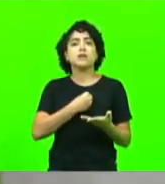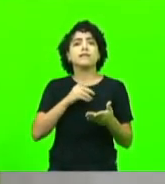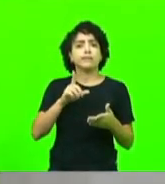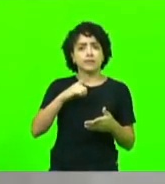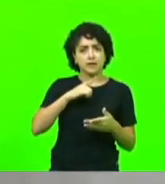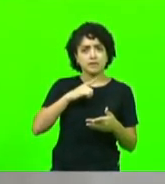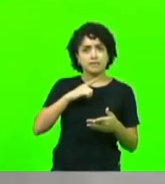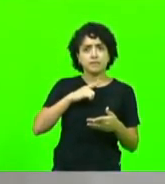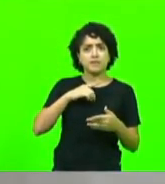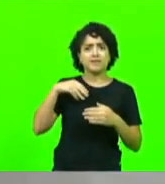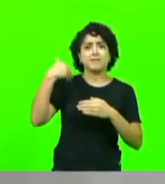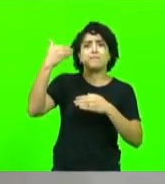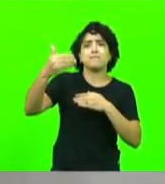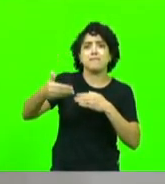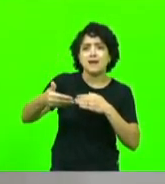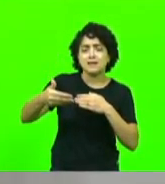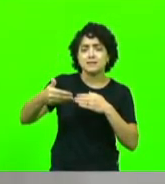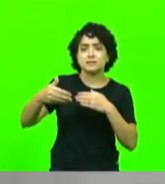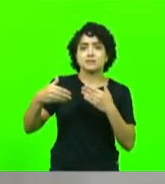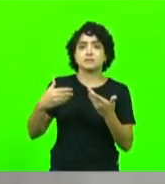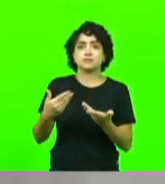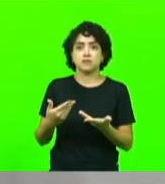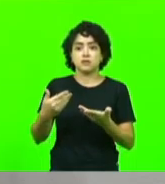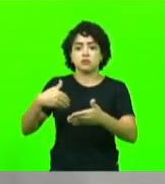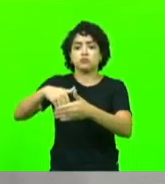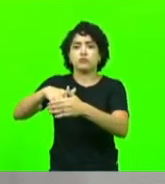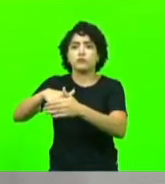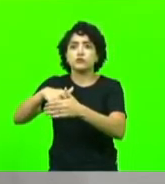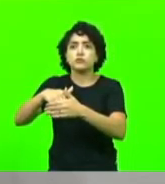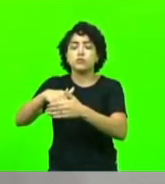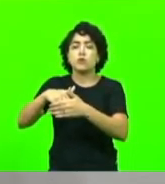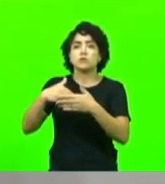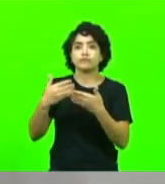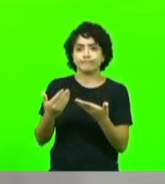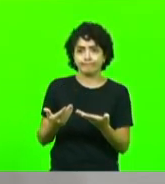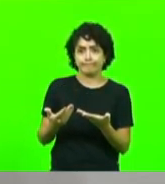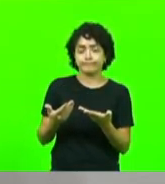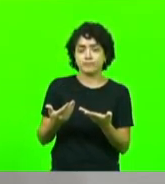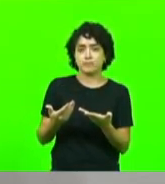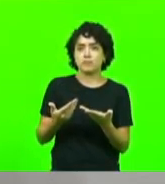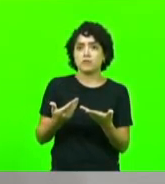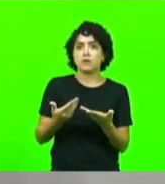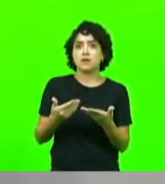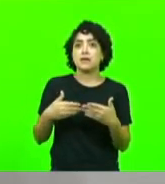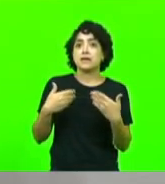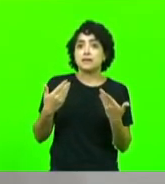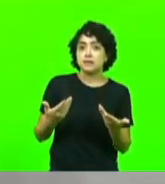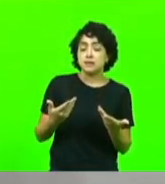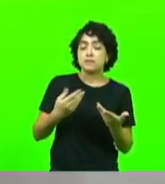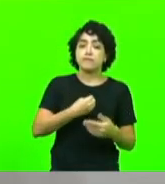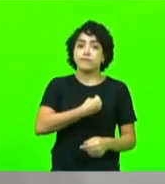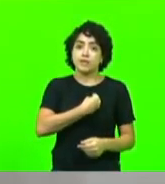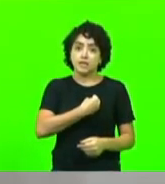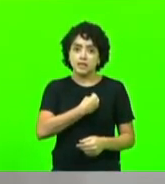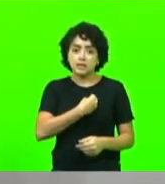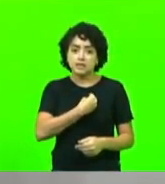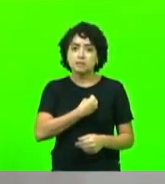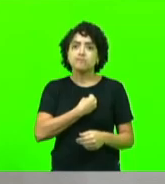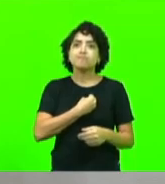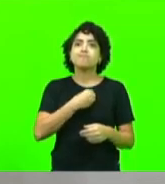Tá? Existe vida inteligente além do futebol. Tá? Existem catarinenses que estão fazendo